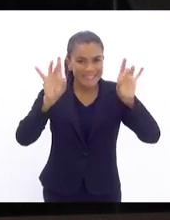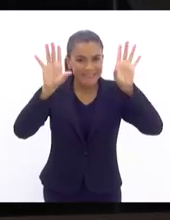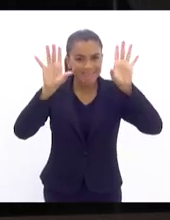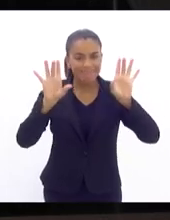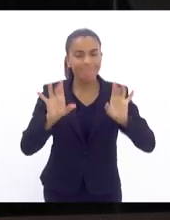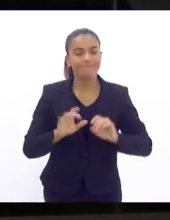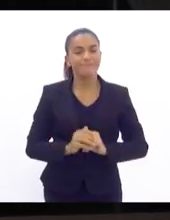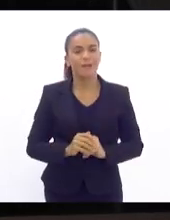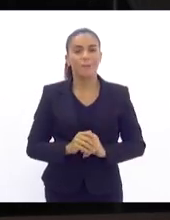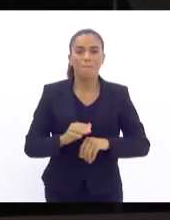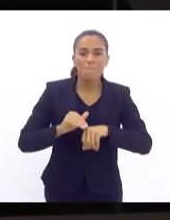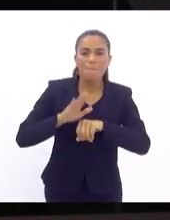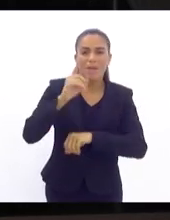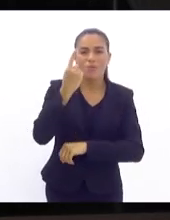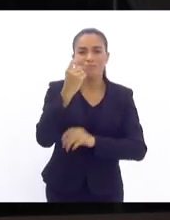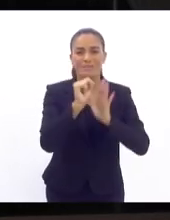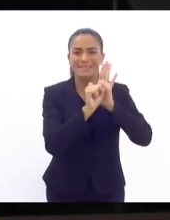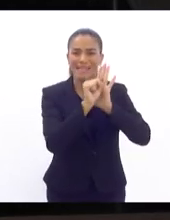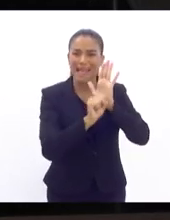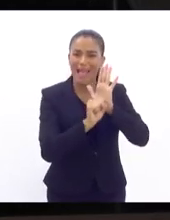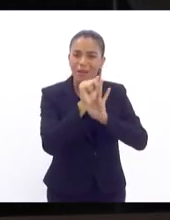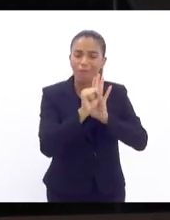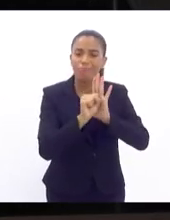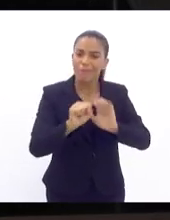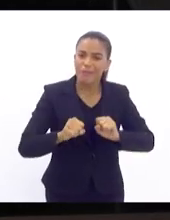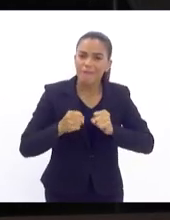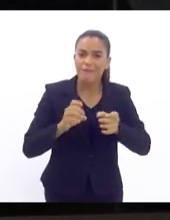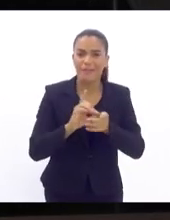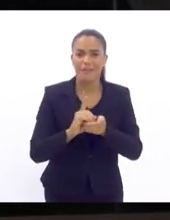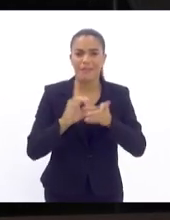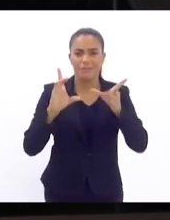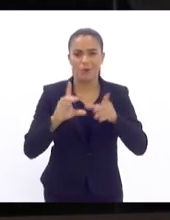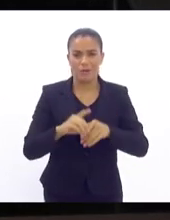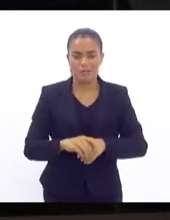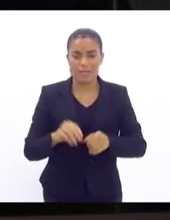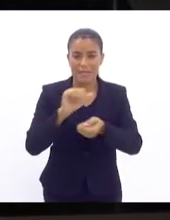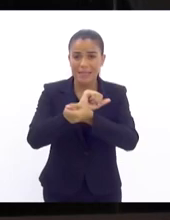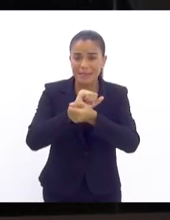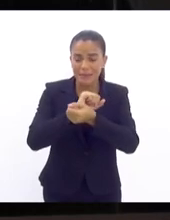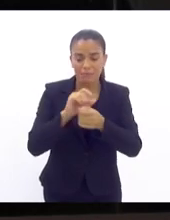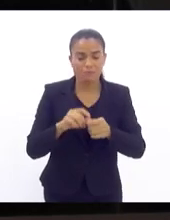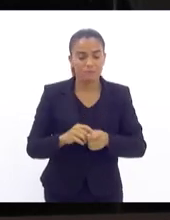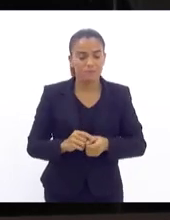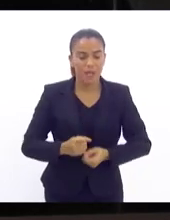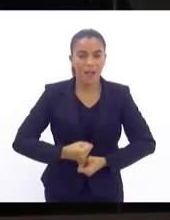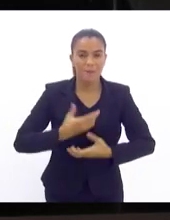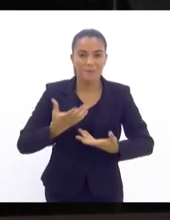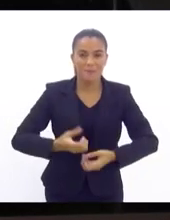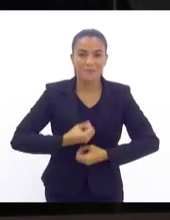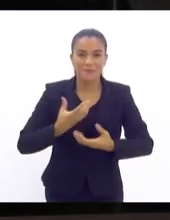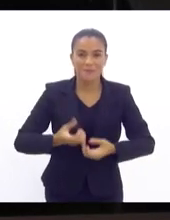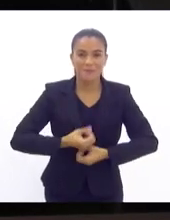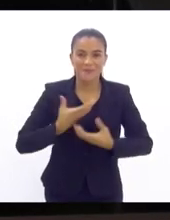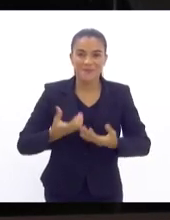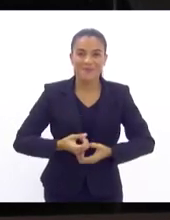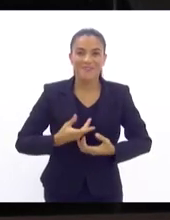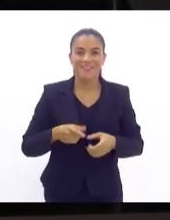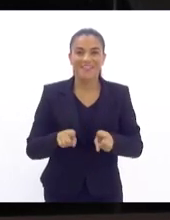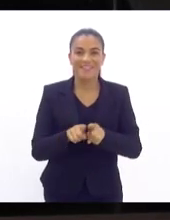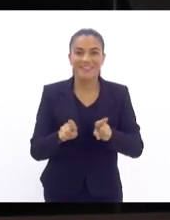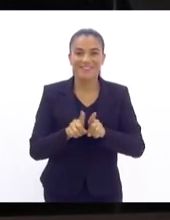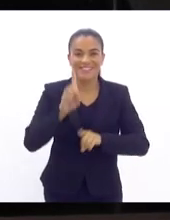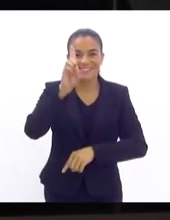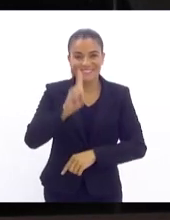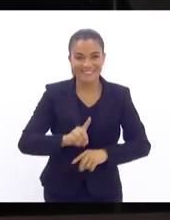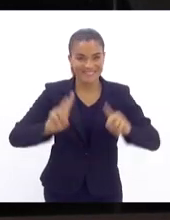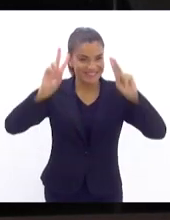de um século na luta pela defesa da democracia, da liberdade de expressão e dos direitos